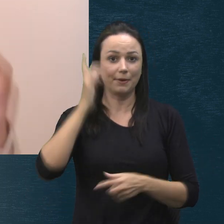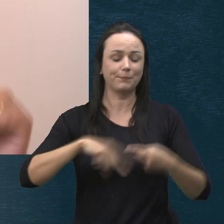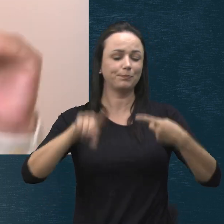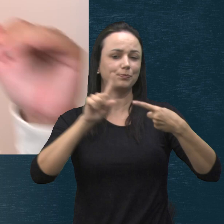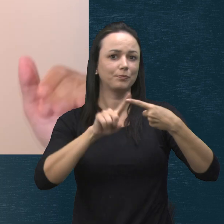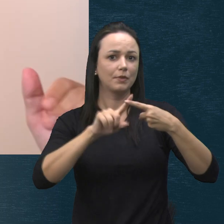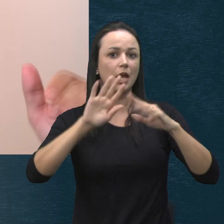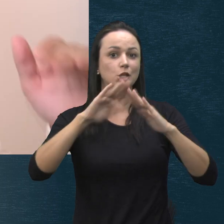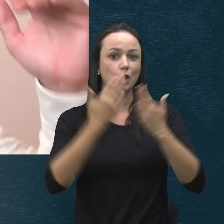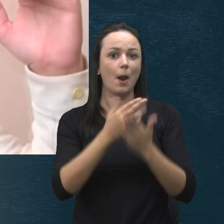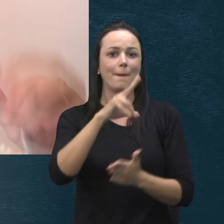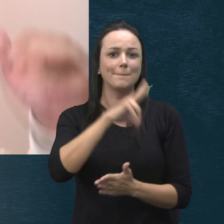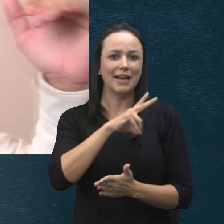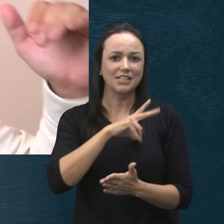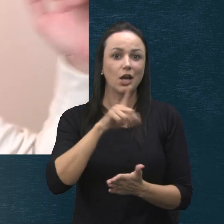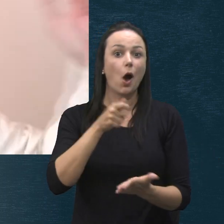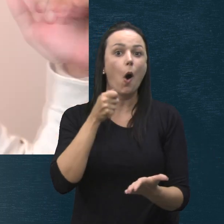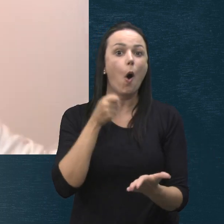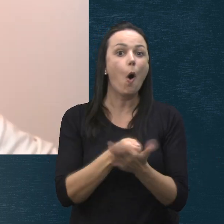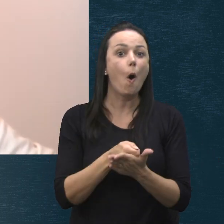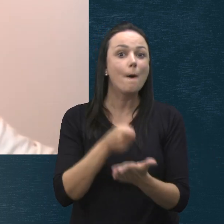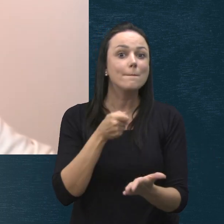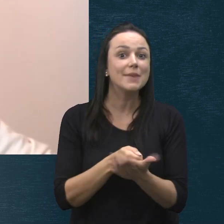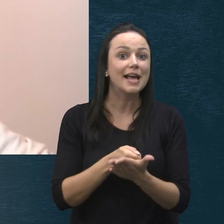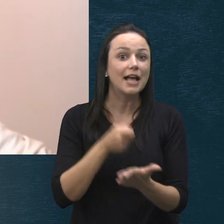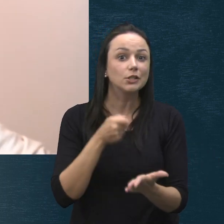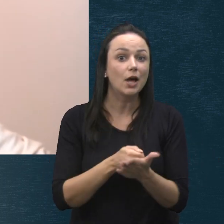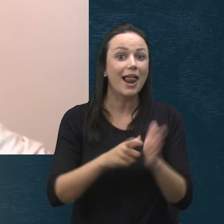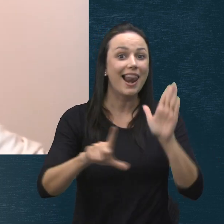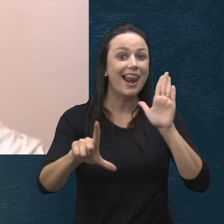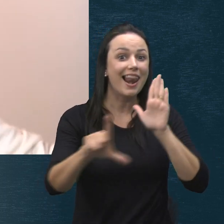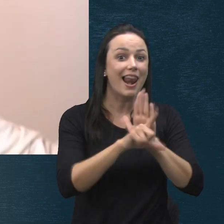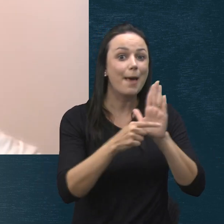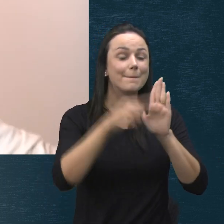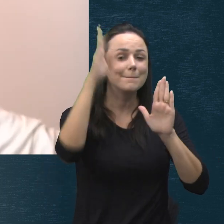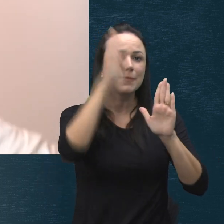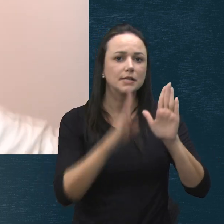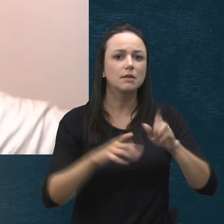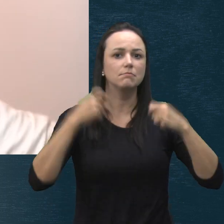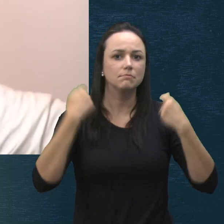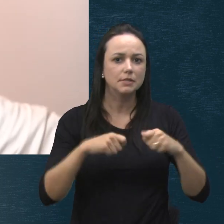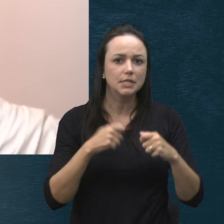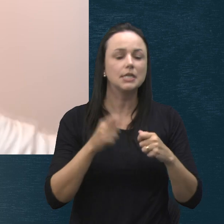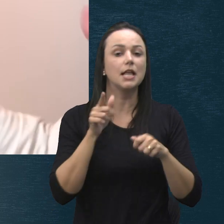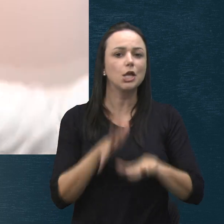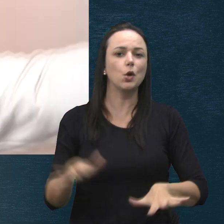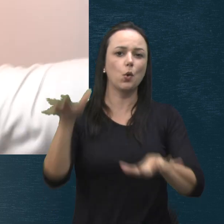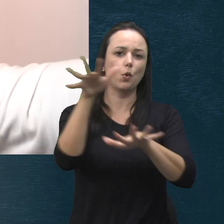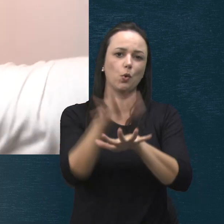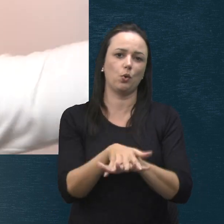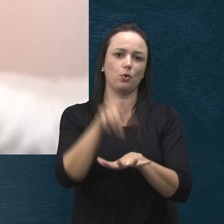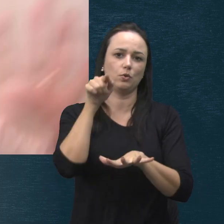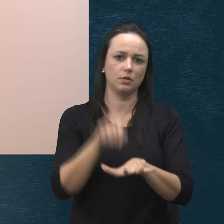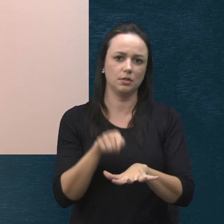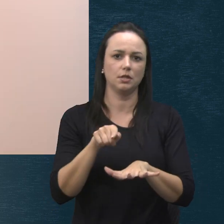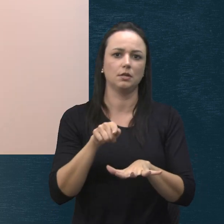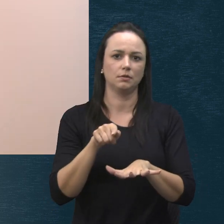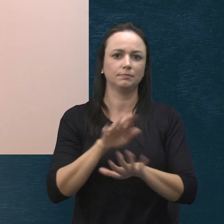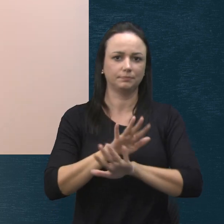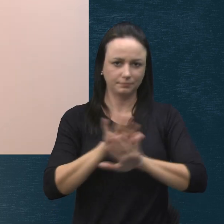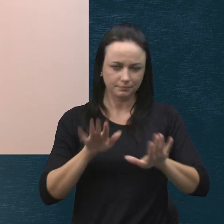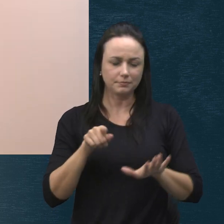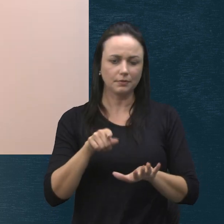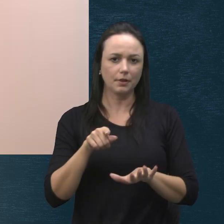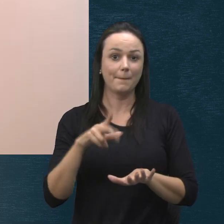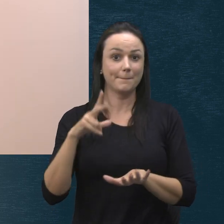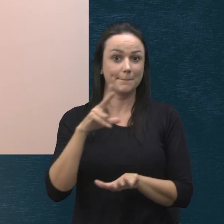toda escola privada, obrigatoriamente, pela legislação brasileira, deve ser uma escola inclusiva, como todas as escolas públicas também, mas não estou discutindo